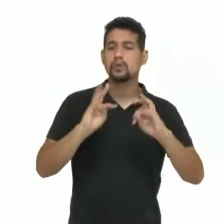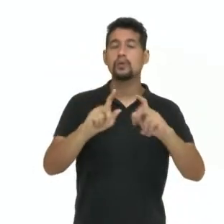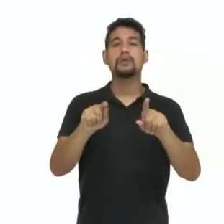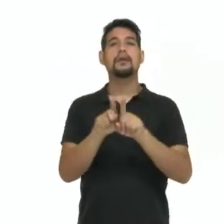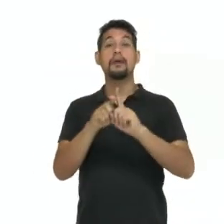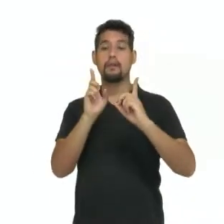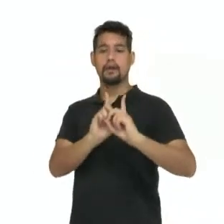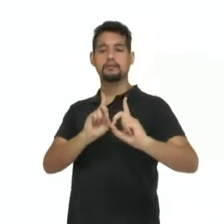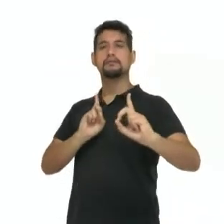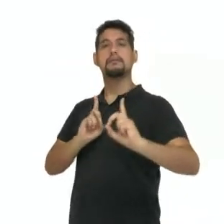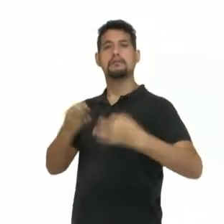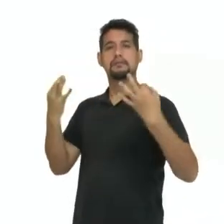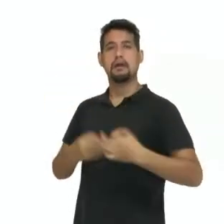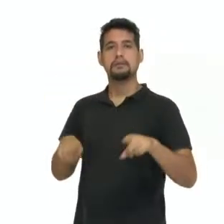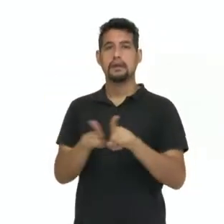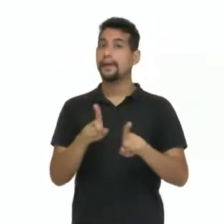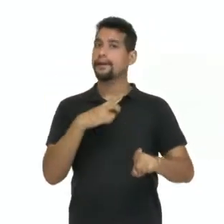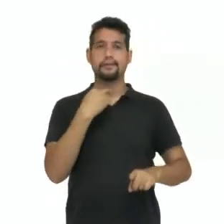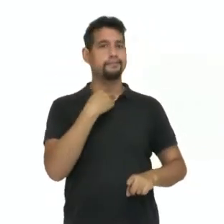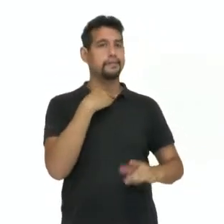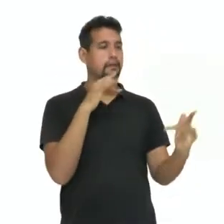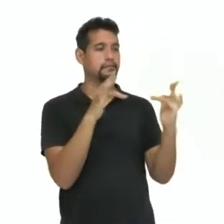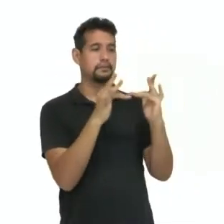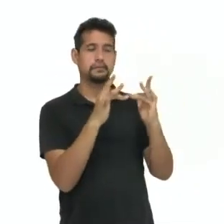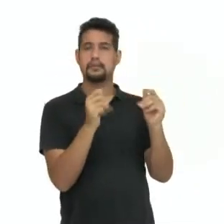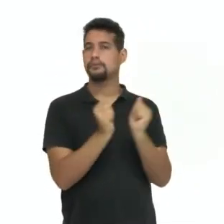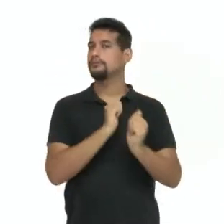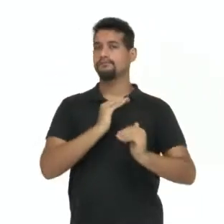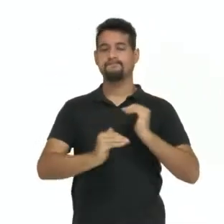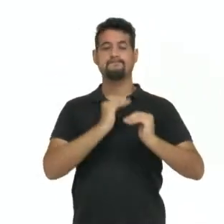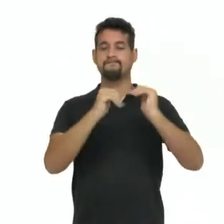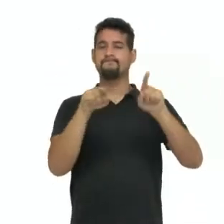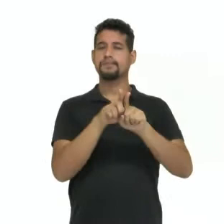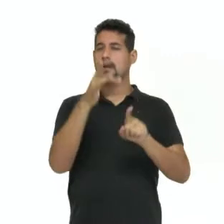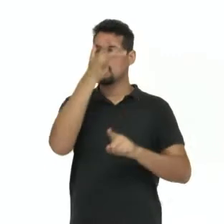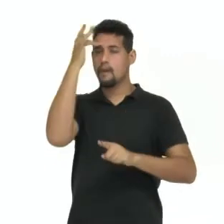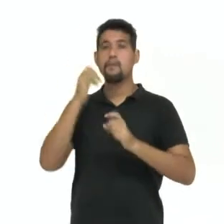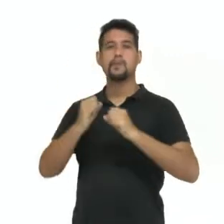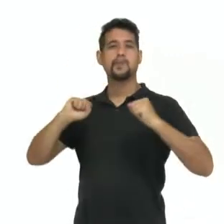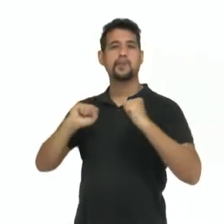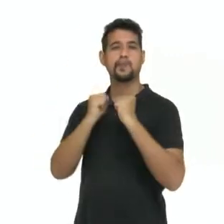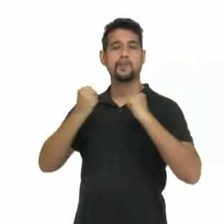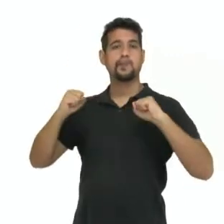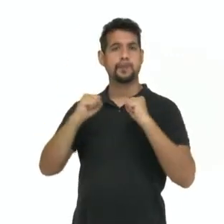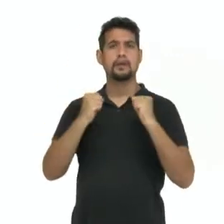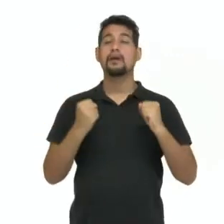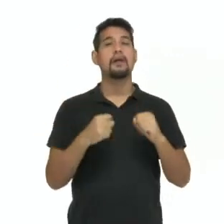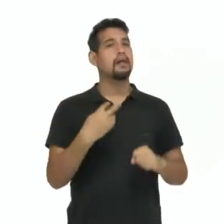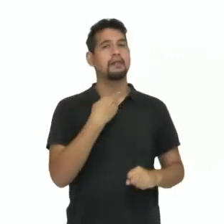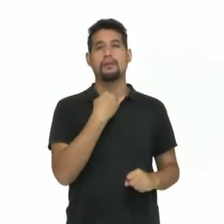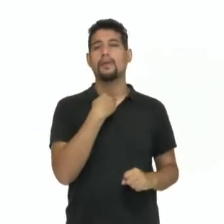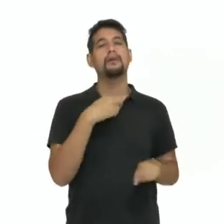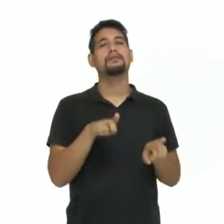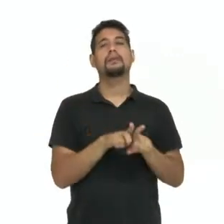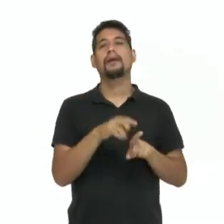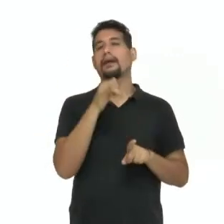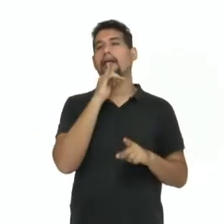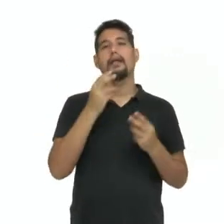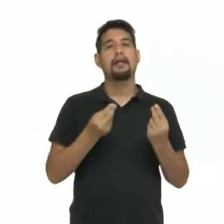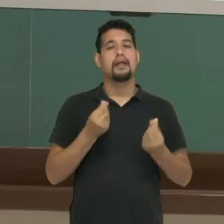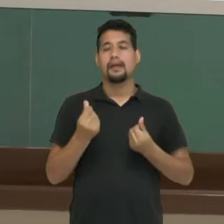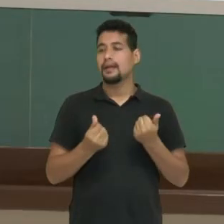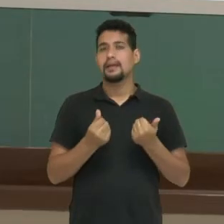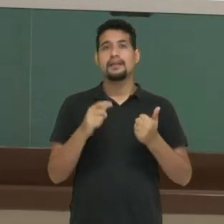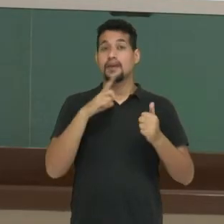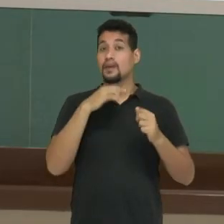distância segura, que ele não interfira no desempenho dos atletas e tampouco que ele